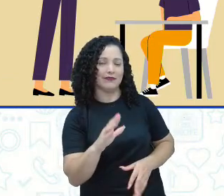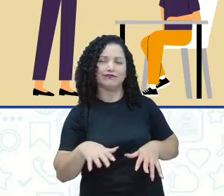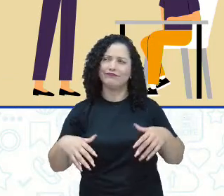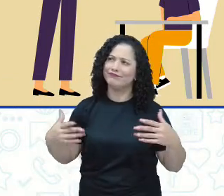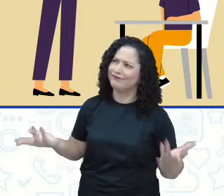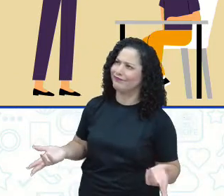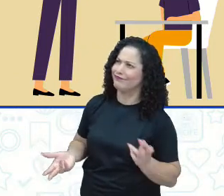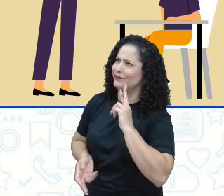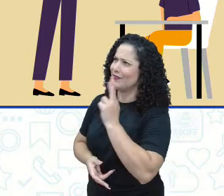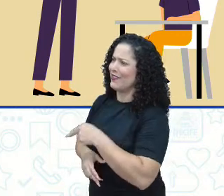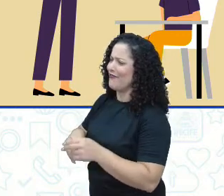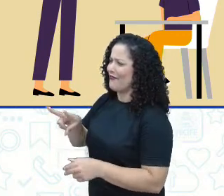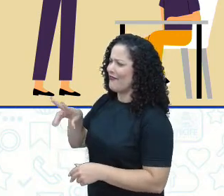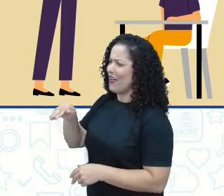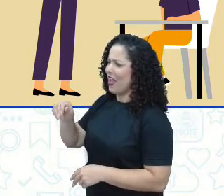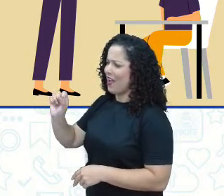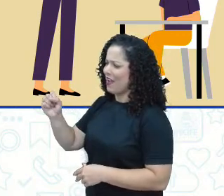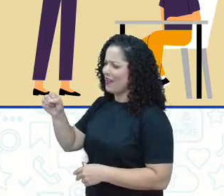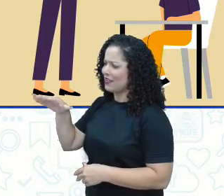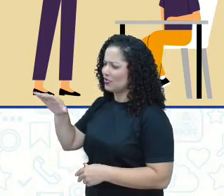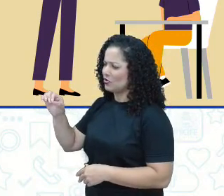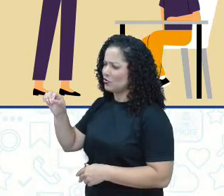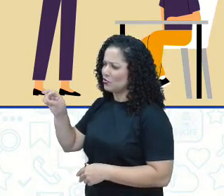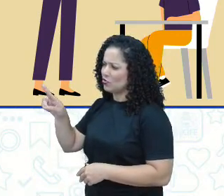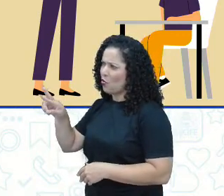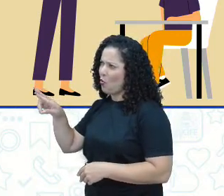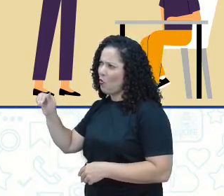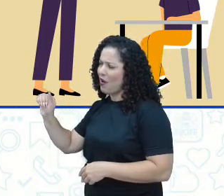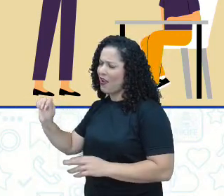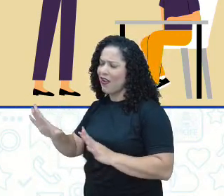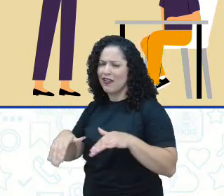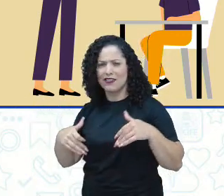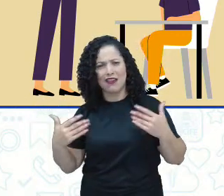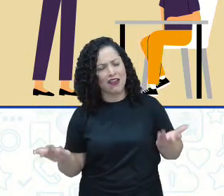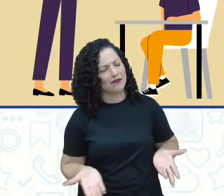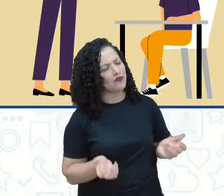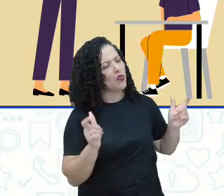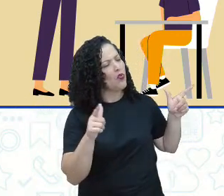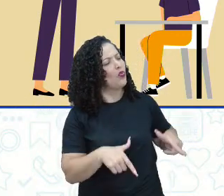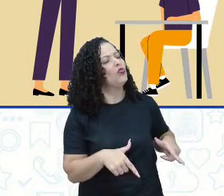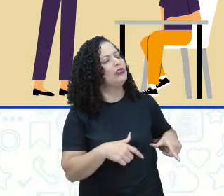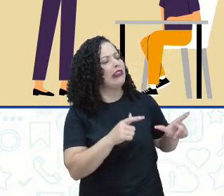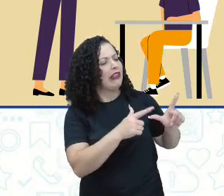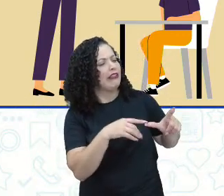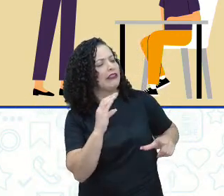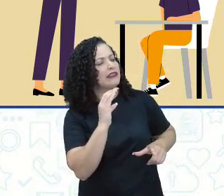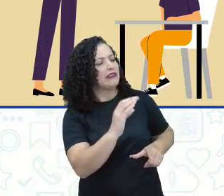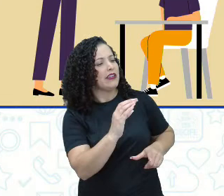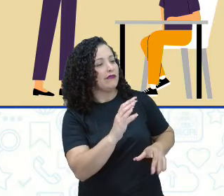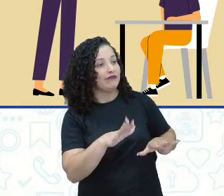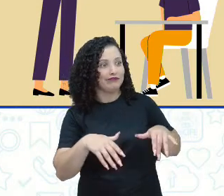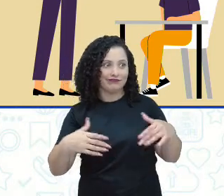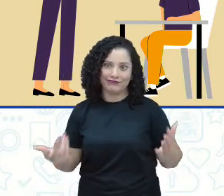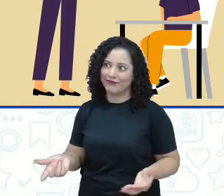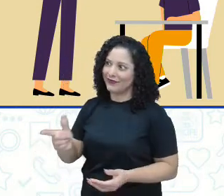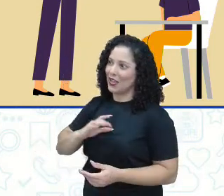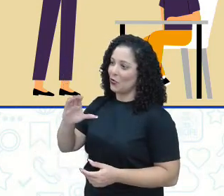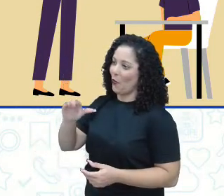vassoura. A professora pergunta, e onde está a letra C na palavra vassoura? Está no cabo, diz